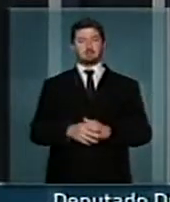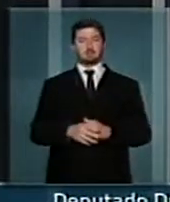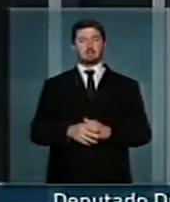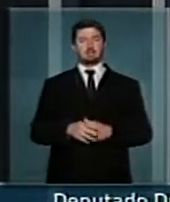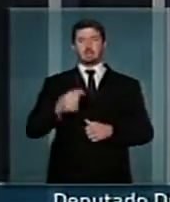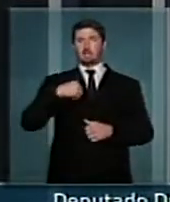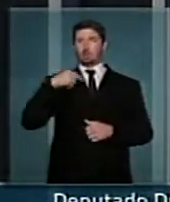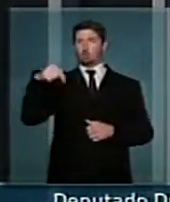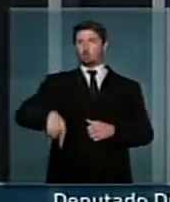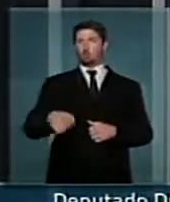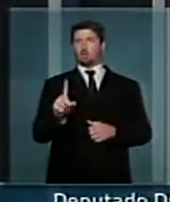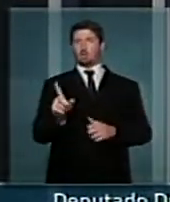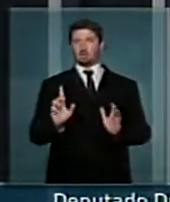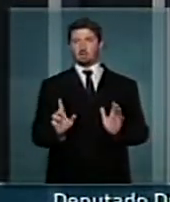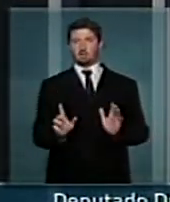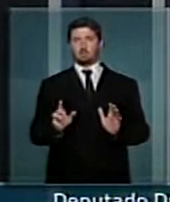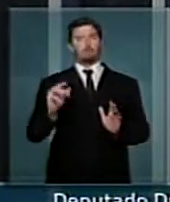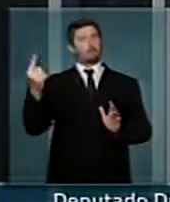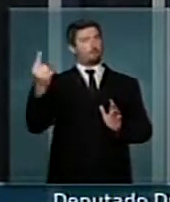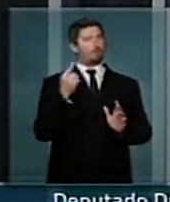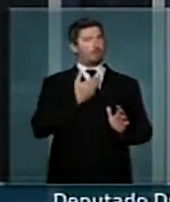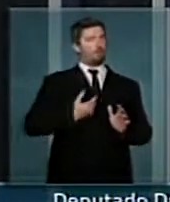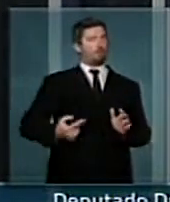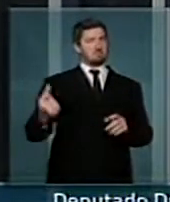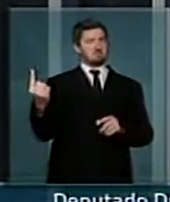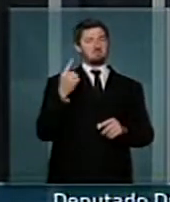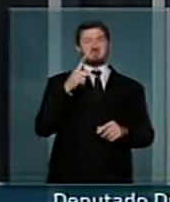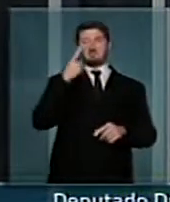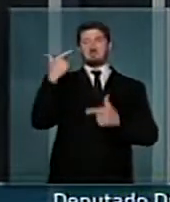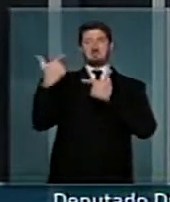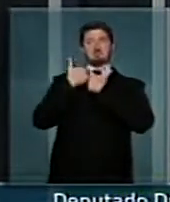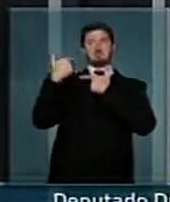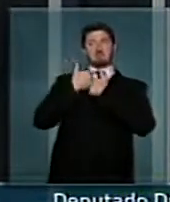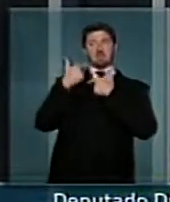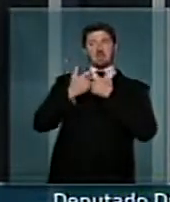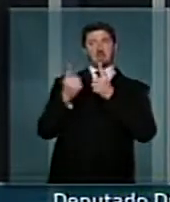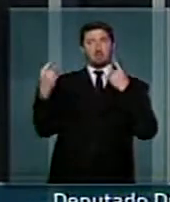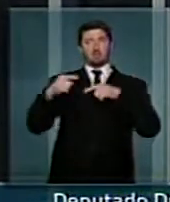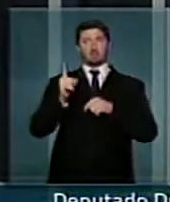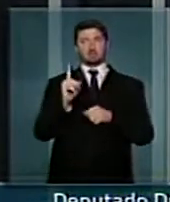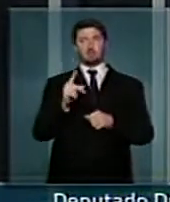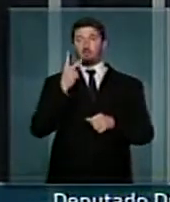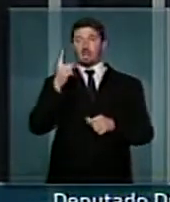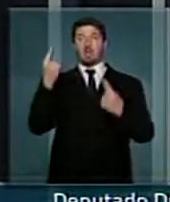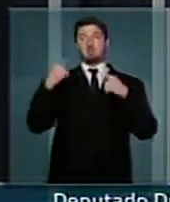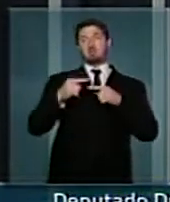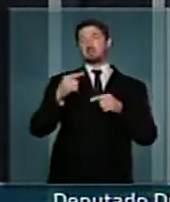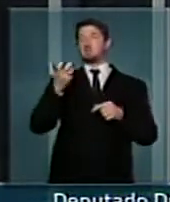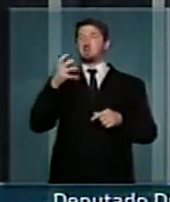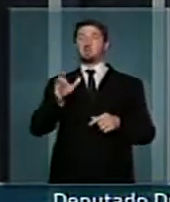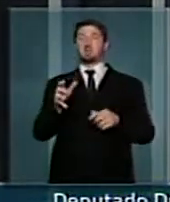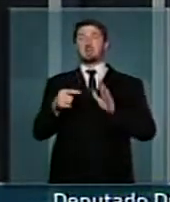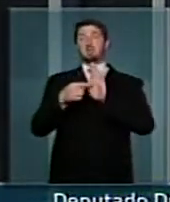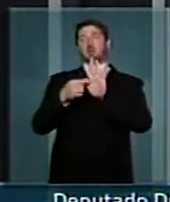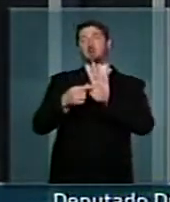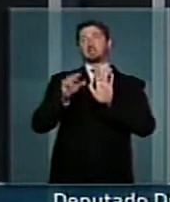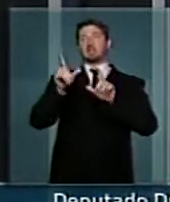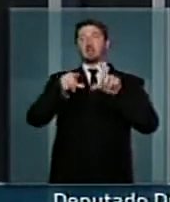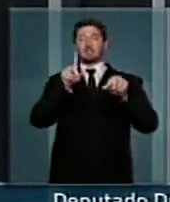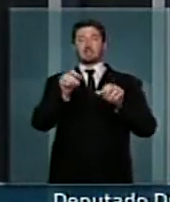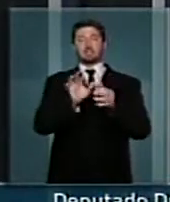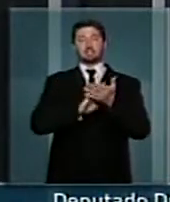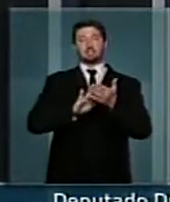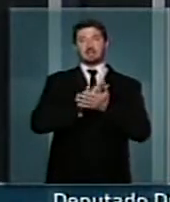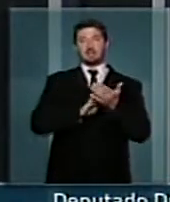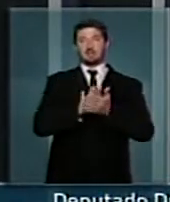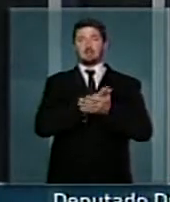venham aqui os representantes do governo criticar a oposição ou dizer que a oposição não está apontando as alternativas